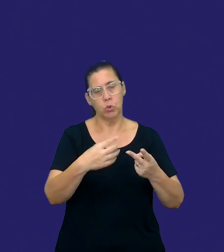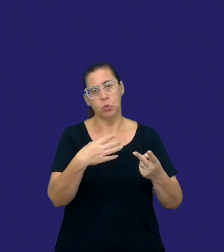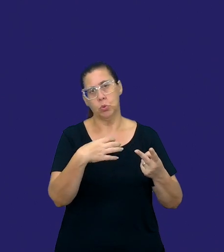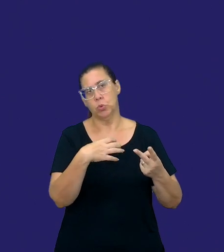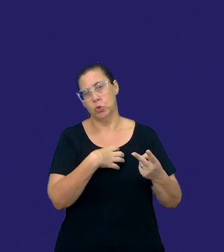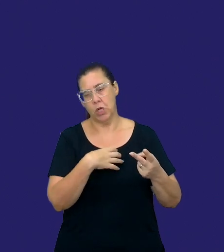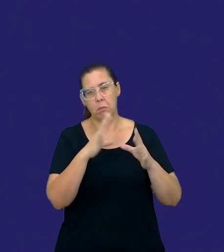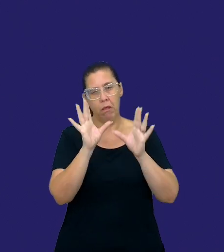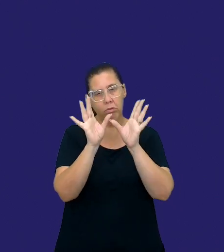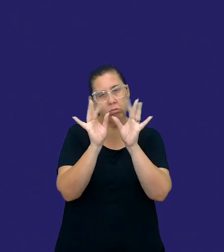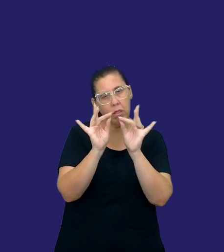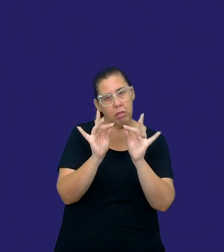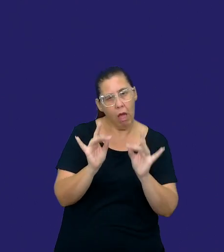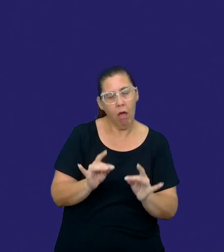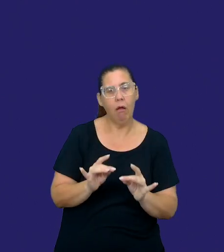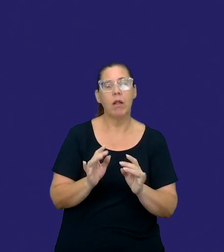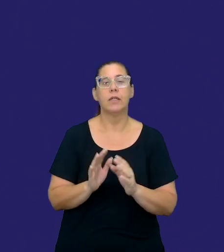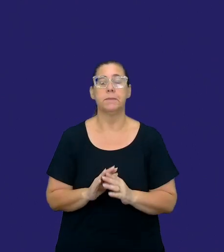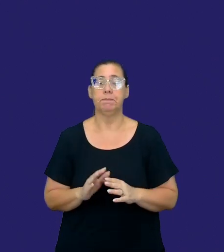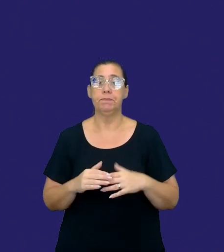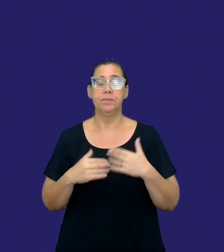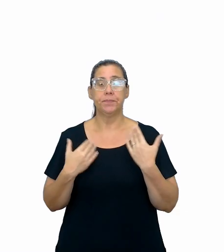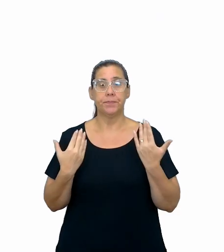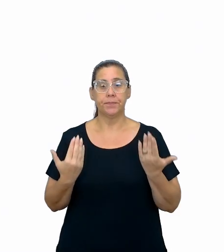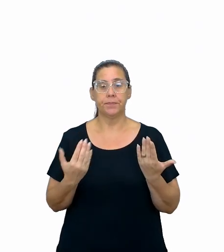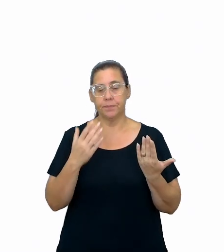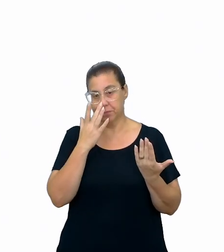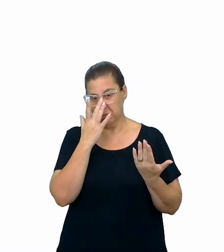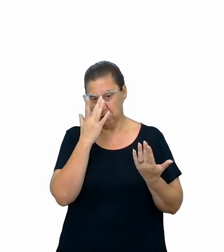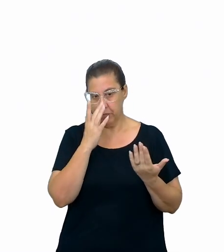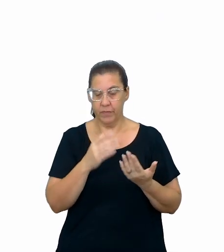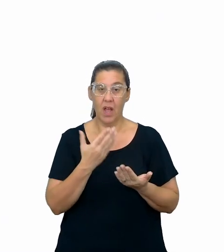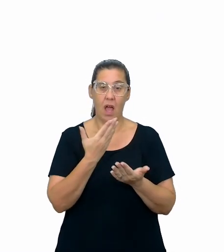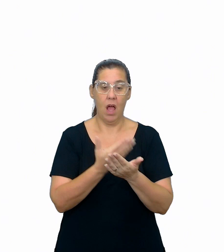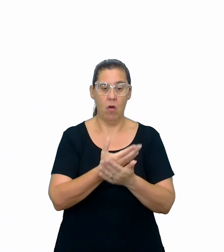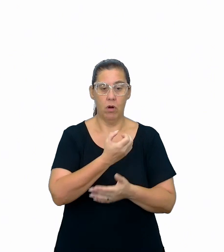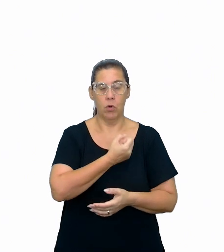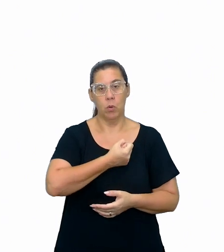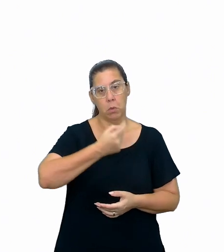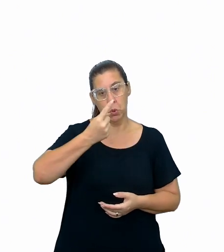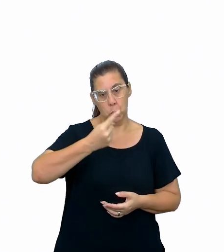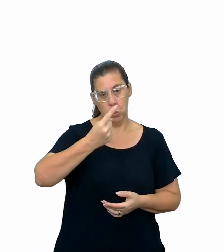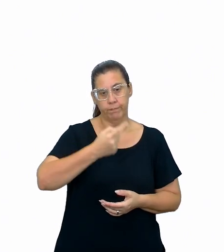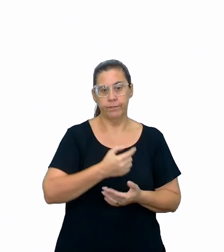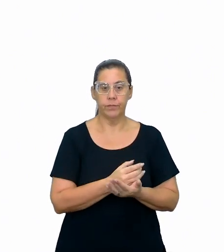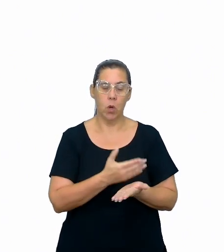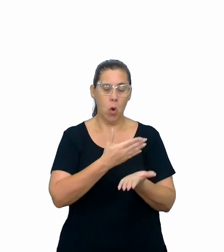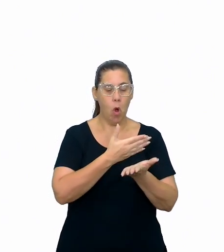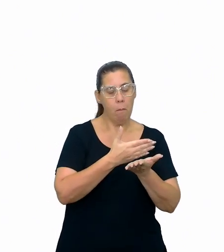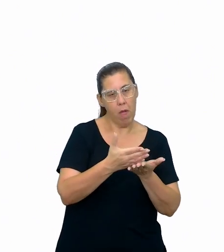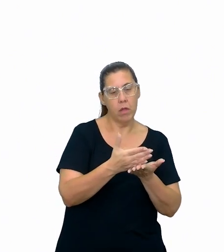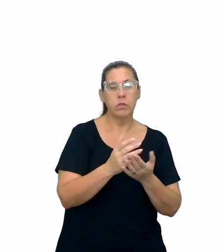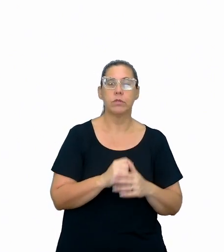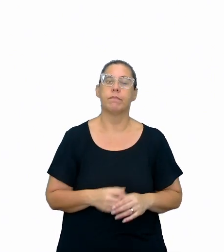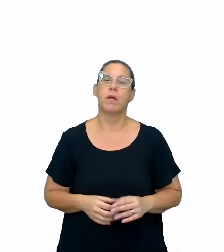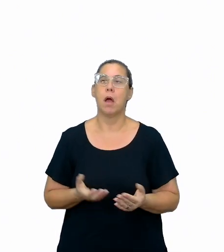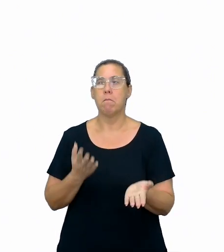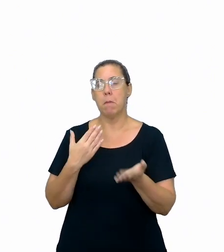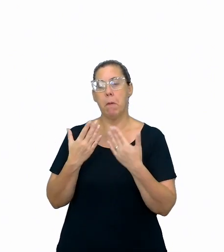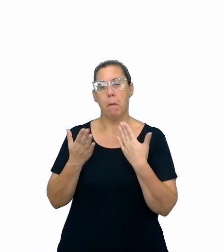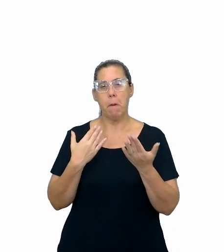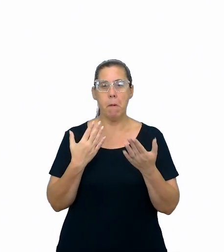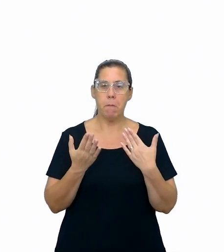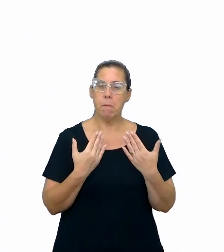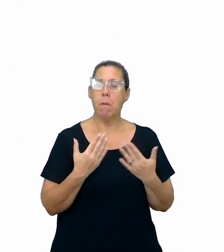mais detalhada. Bem, a aula 1 é o começo da conversa, né? É um momento que